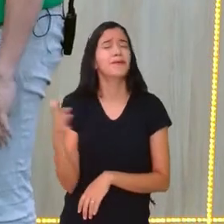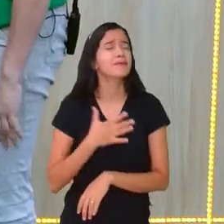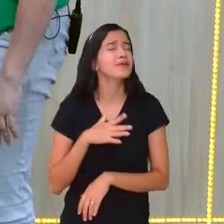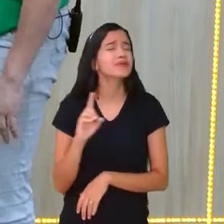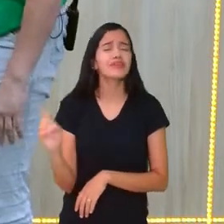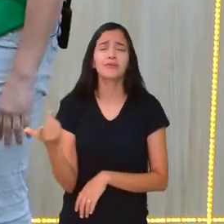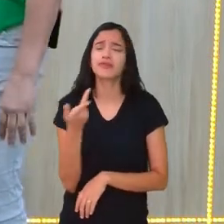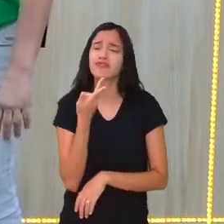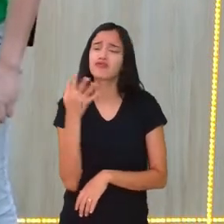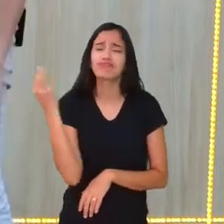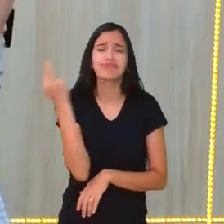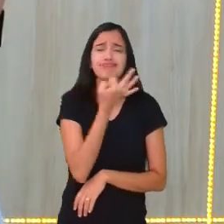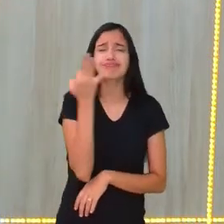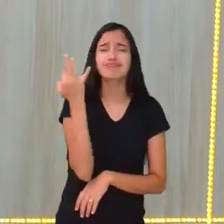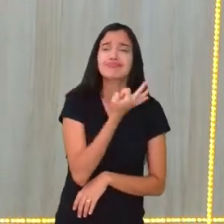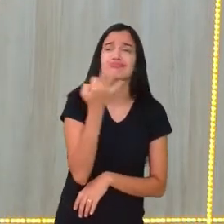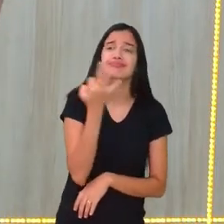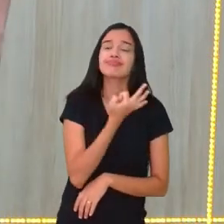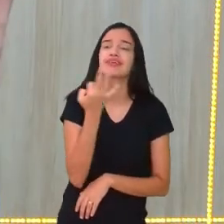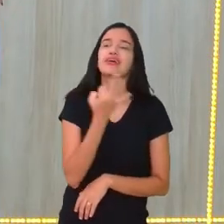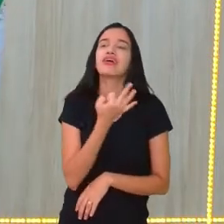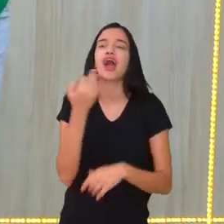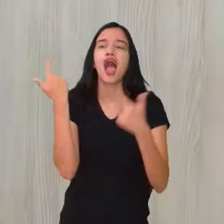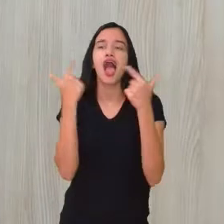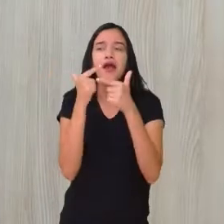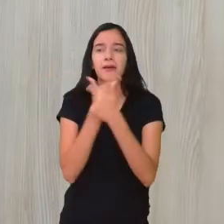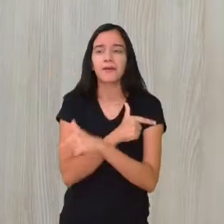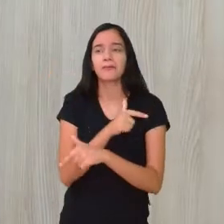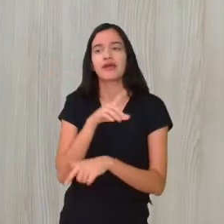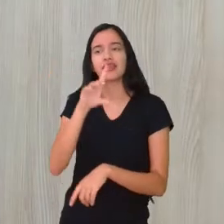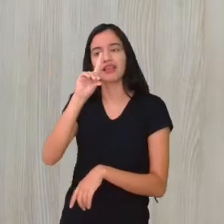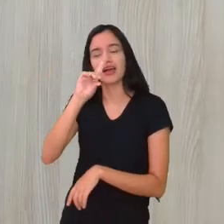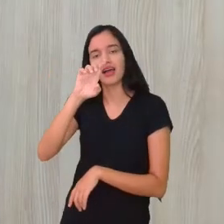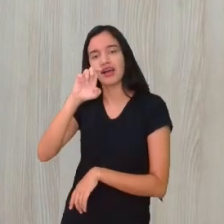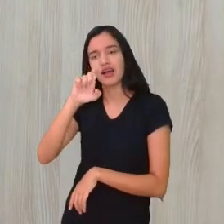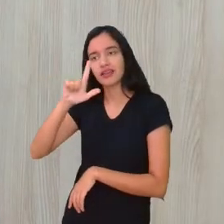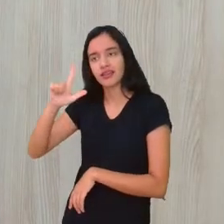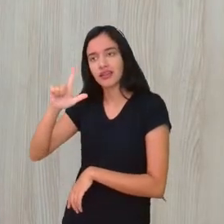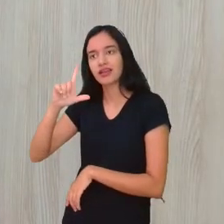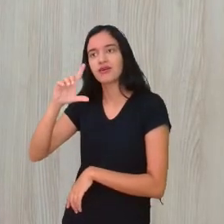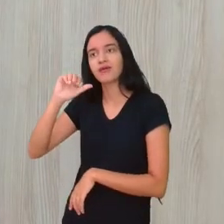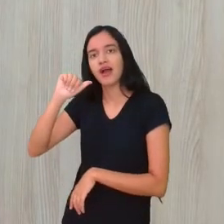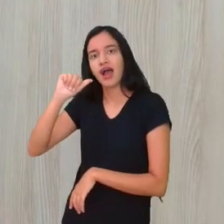você está falando lindamente. A comédia dell'arte, né? Ela